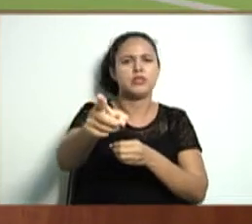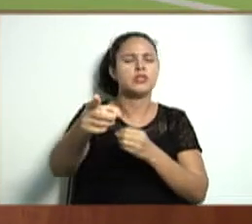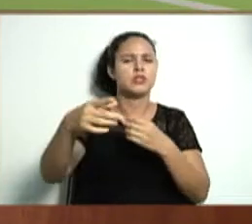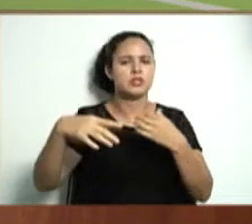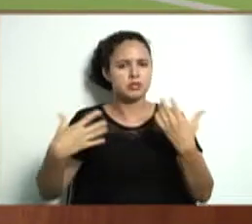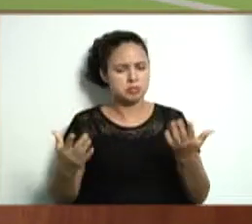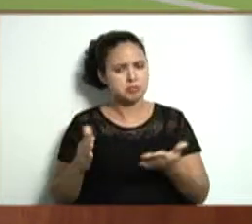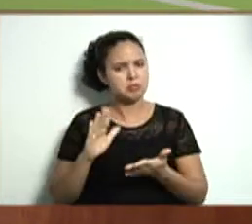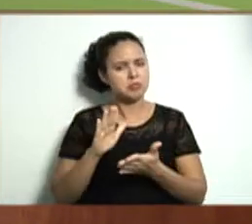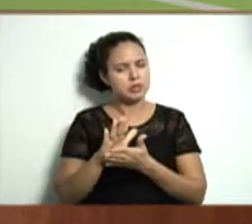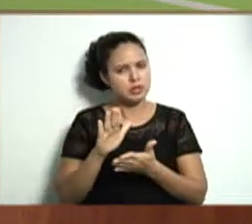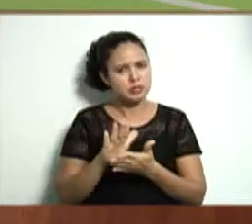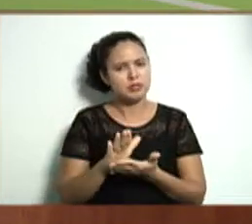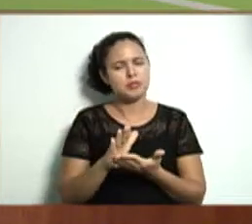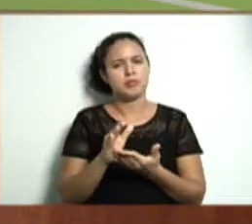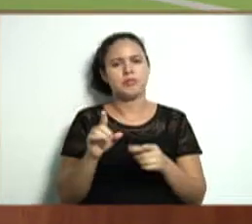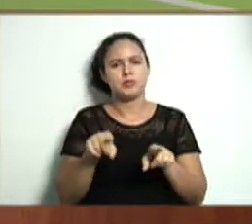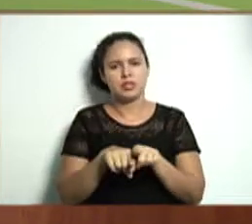E também